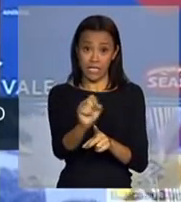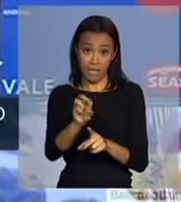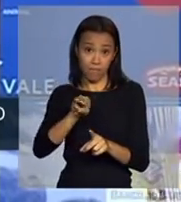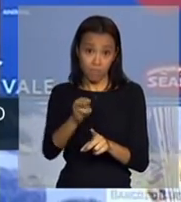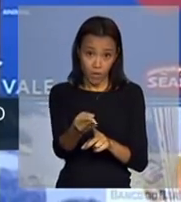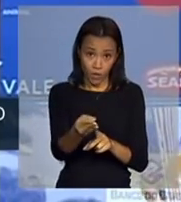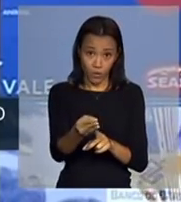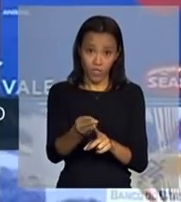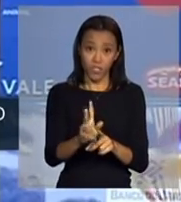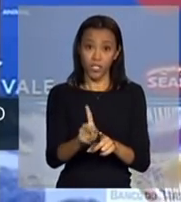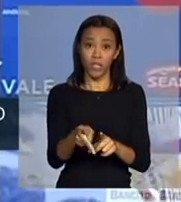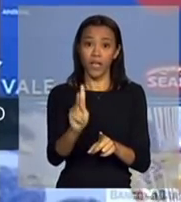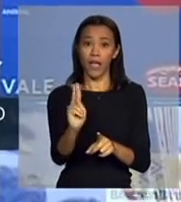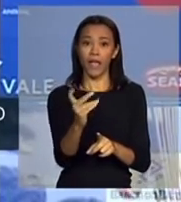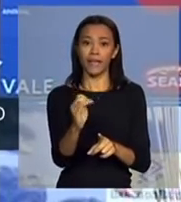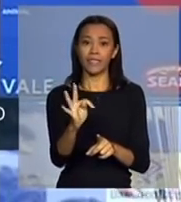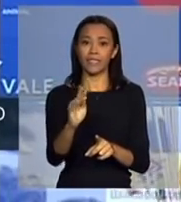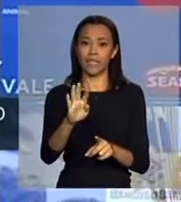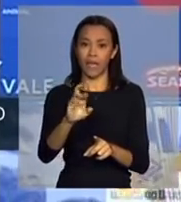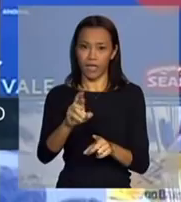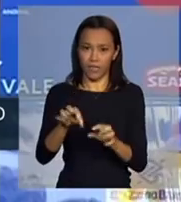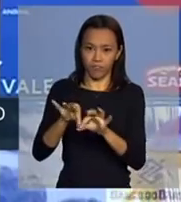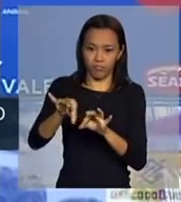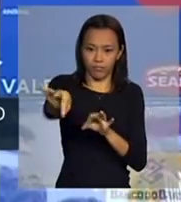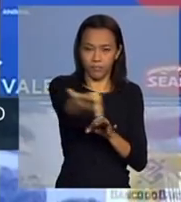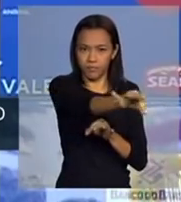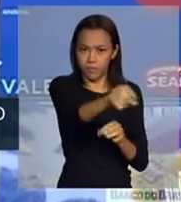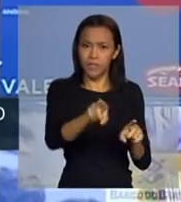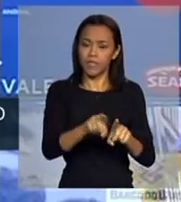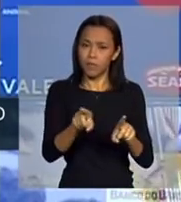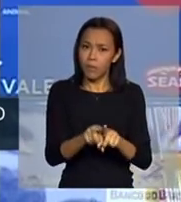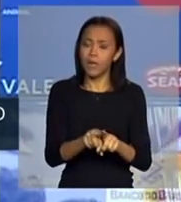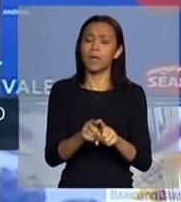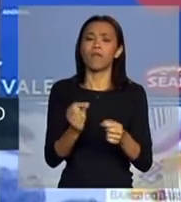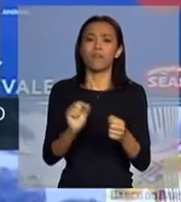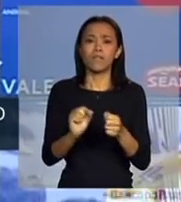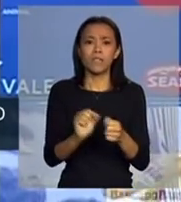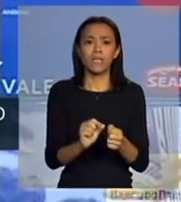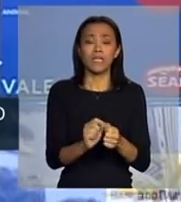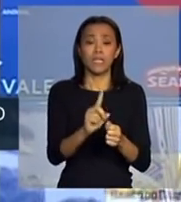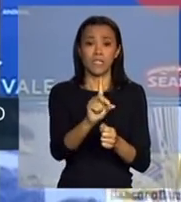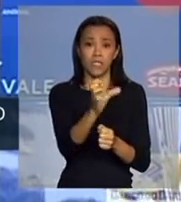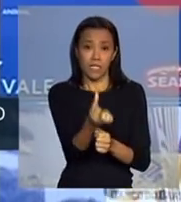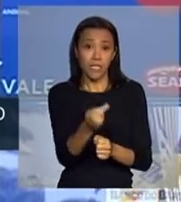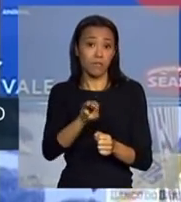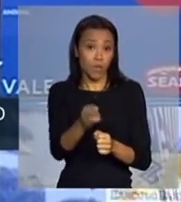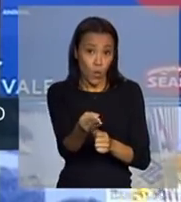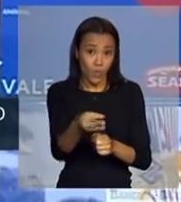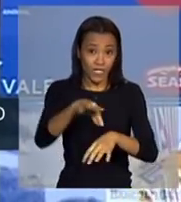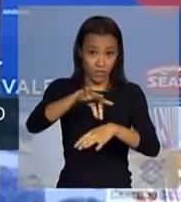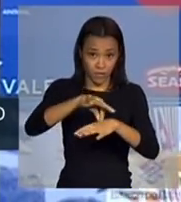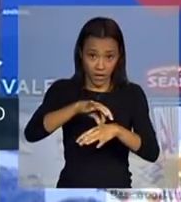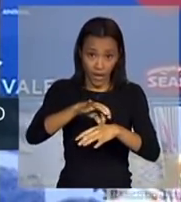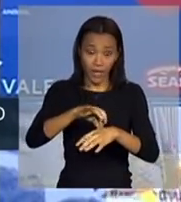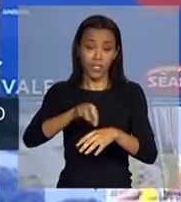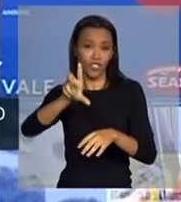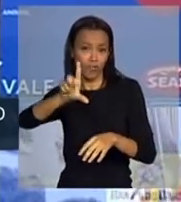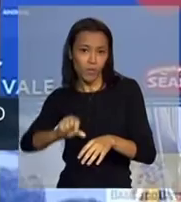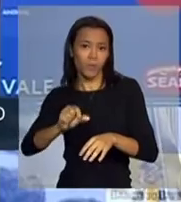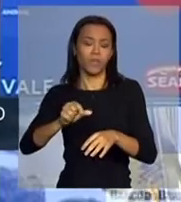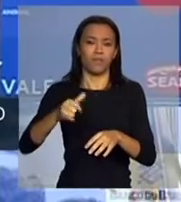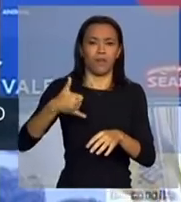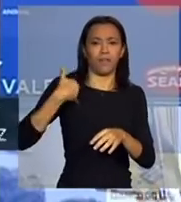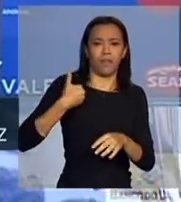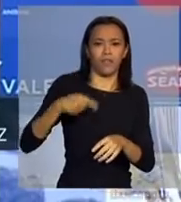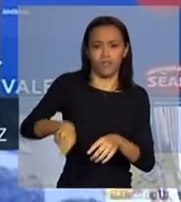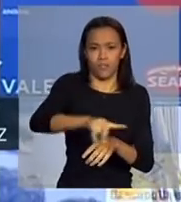pastos e, ainda assim, produzirmos 16 milhões de toneladas de carne, diminuindo a idade, aumentando o peso médio